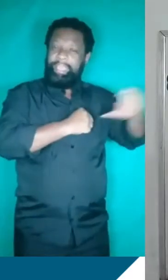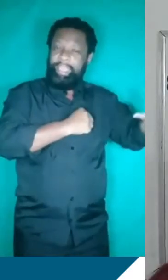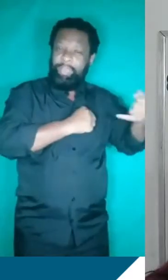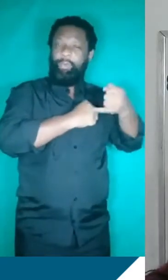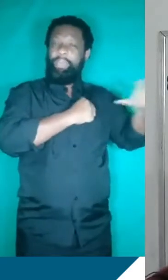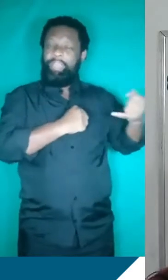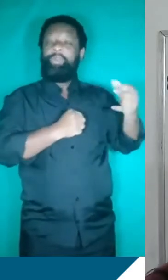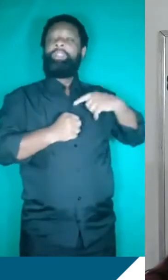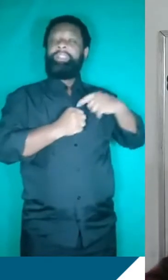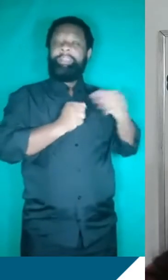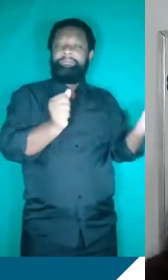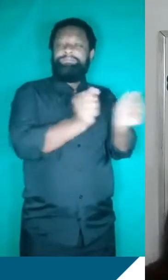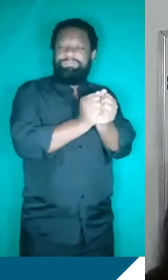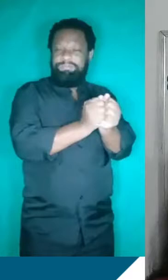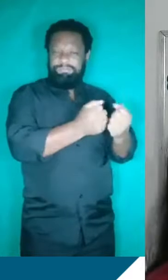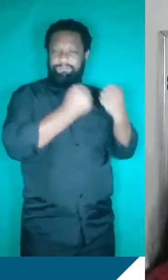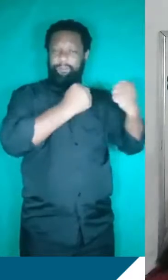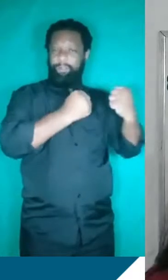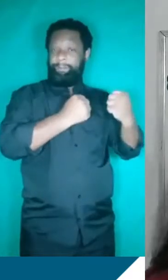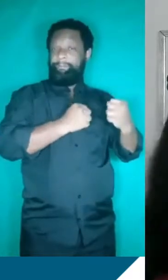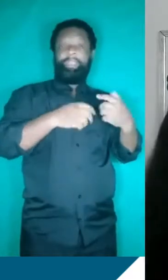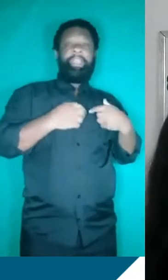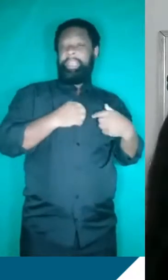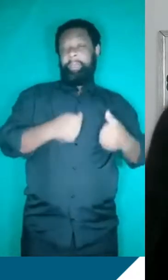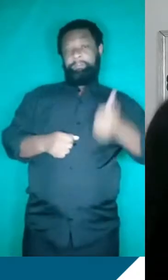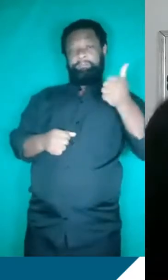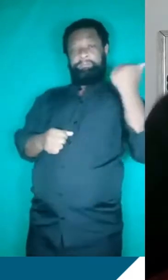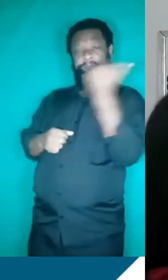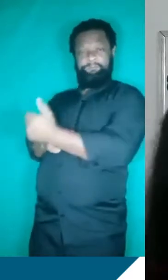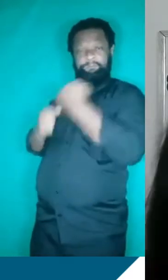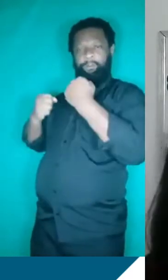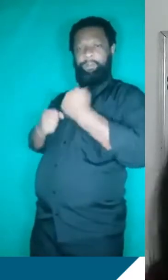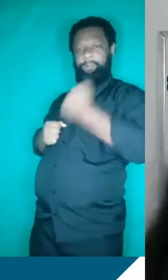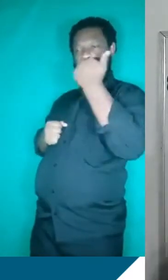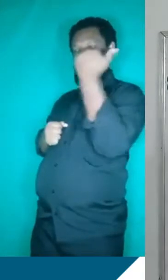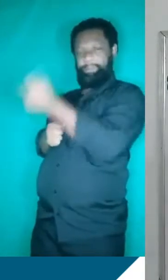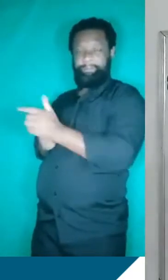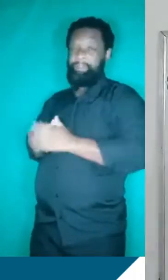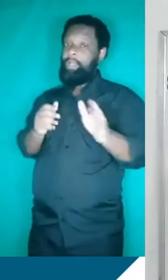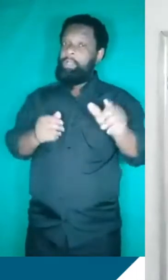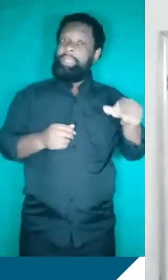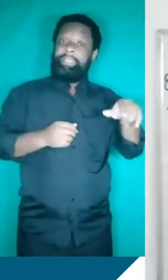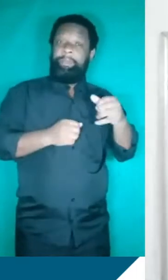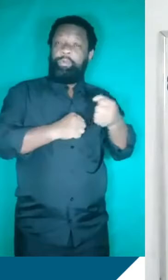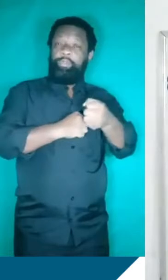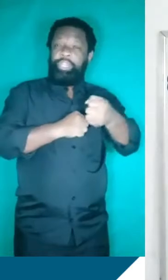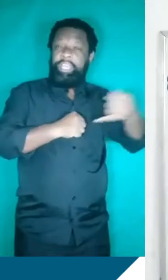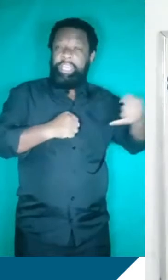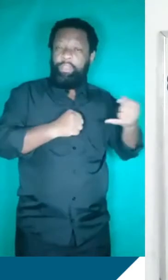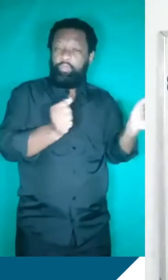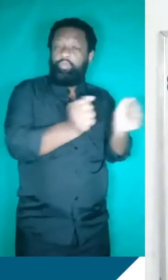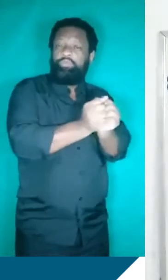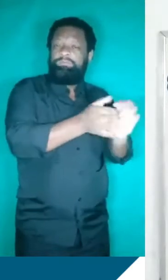entre íons, que é uma interação muito mais forte do que qualquer uma dessas daqui. Então, aqui, o que mantém os